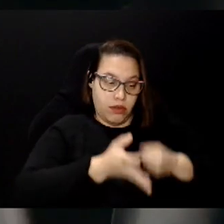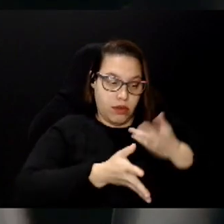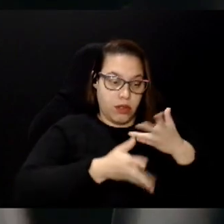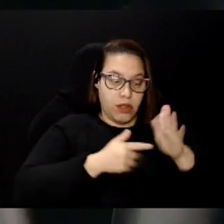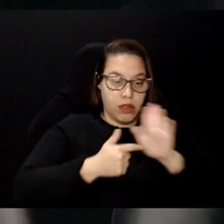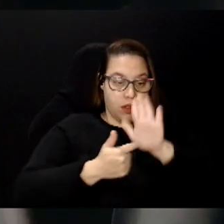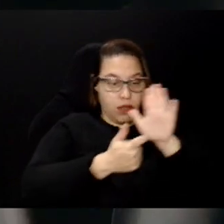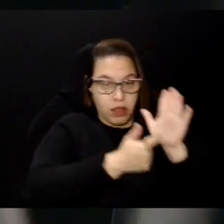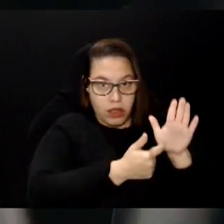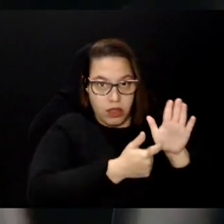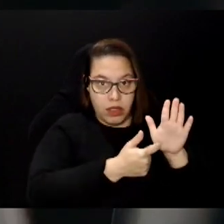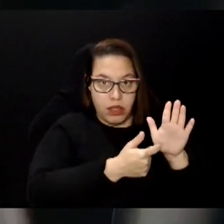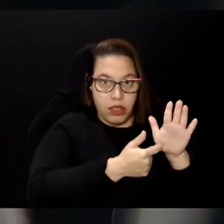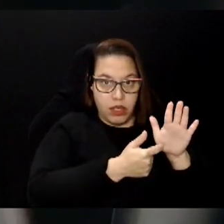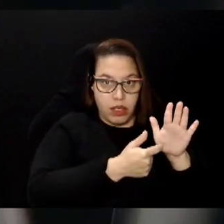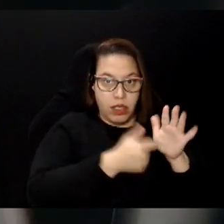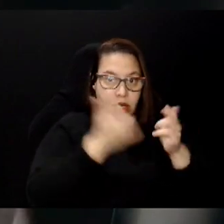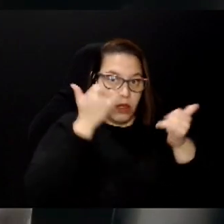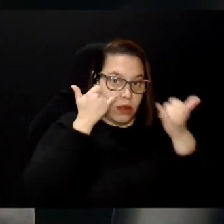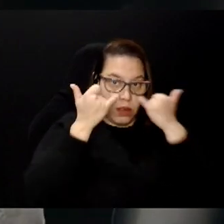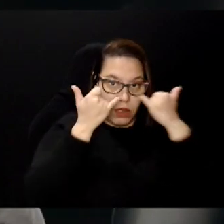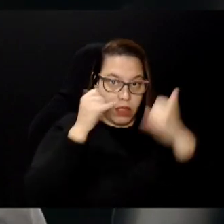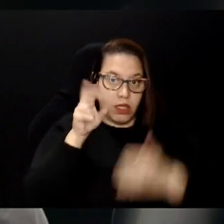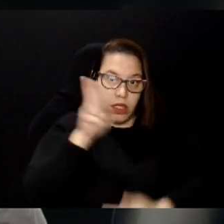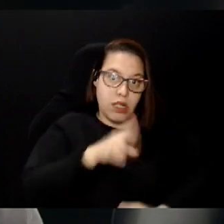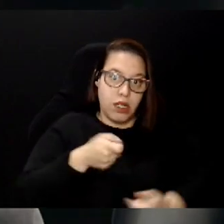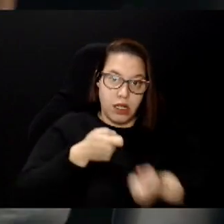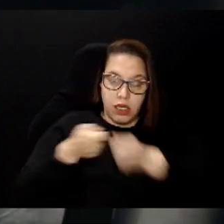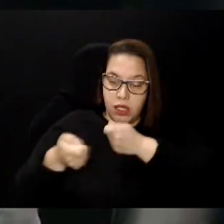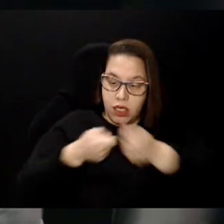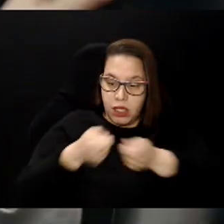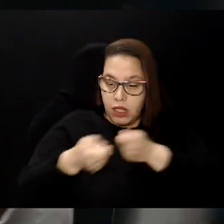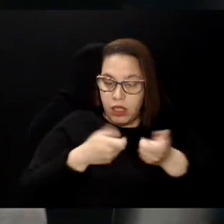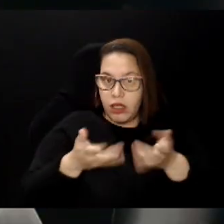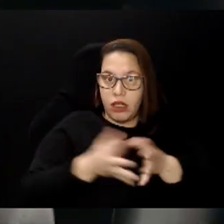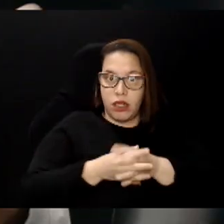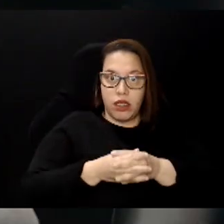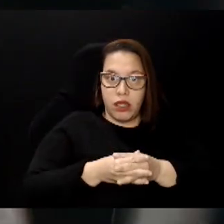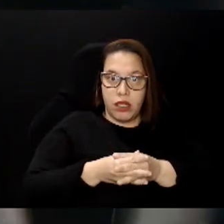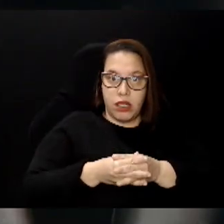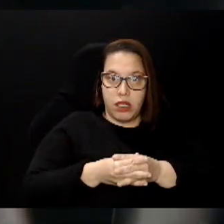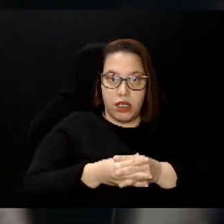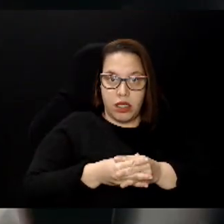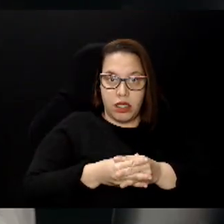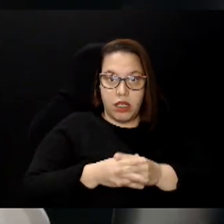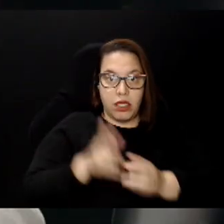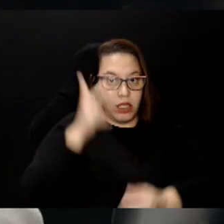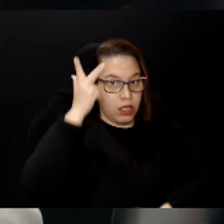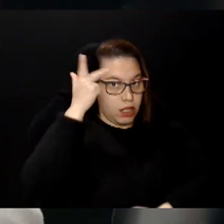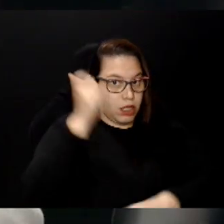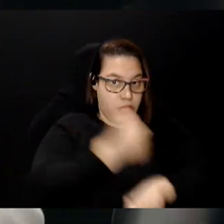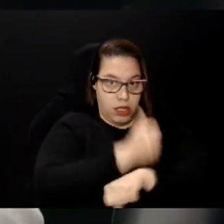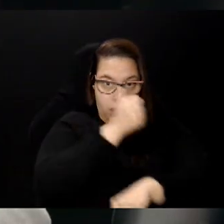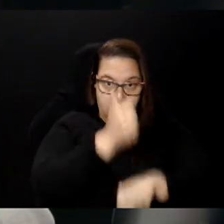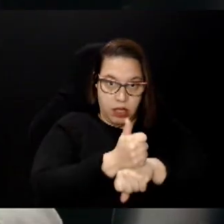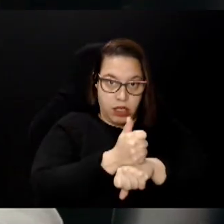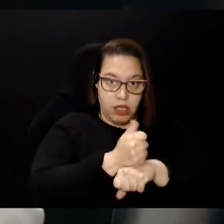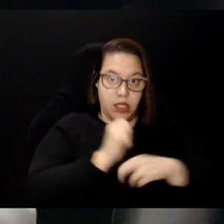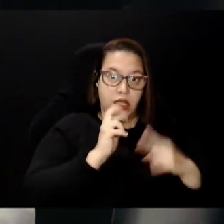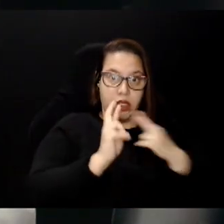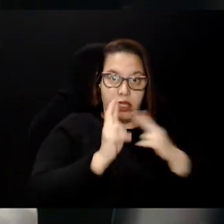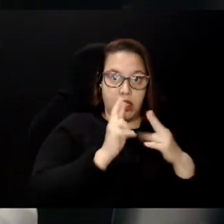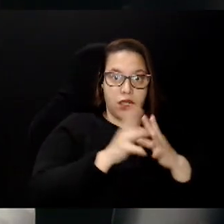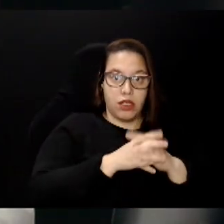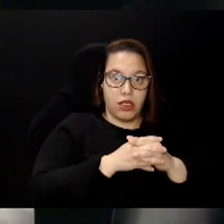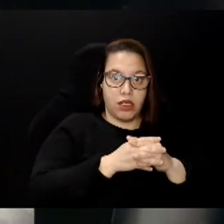monte de informações que ele usa para manipular a pessoa, e aí normalmente esses golpes têm relação com subtração de